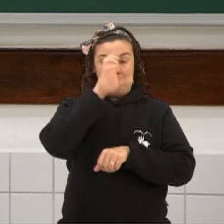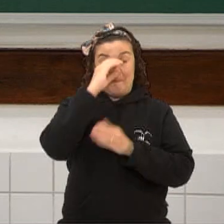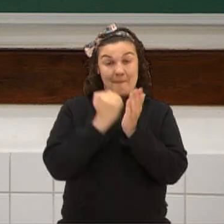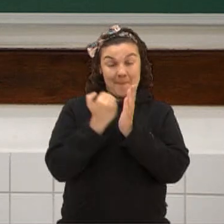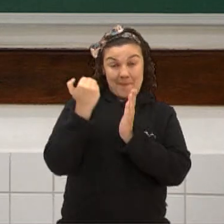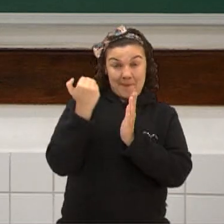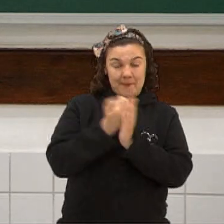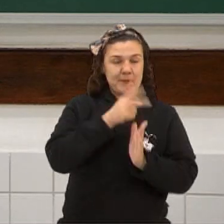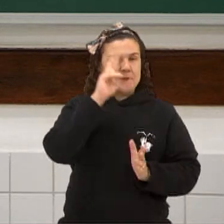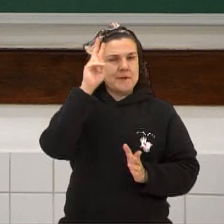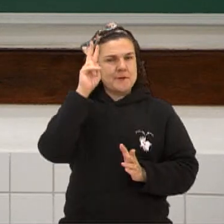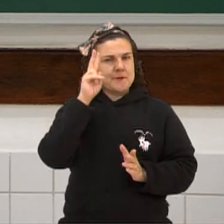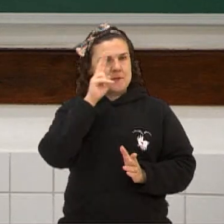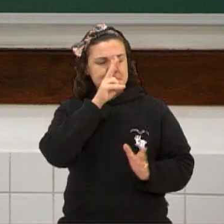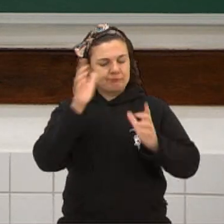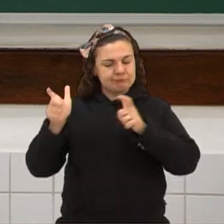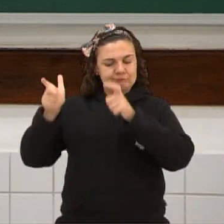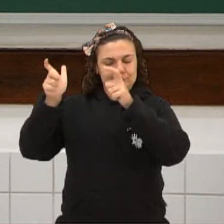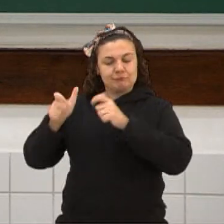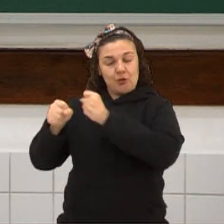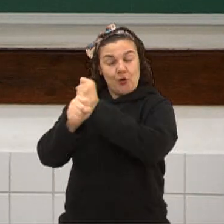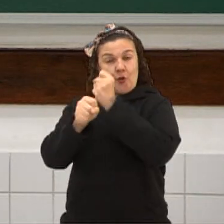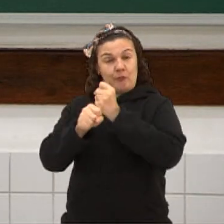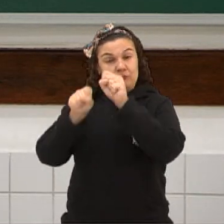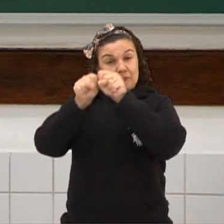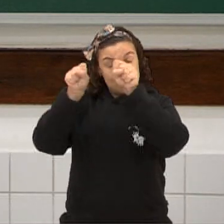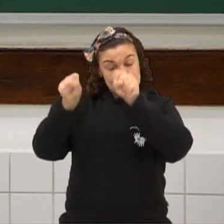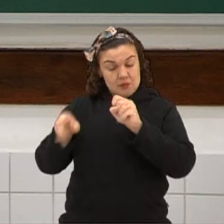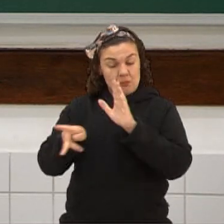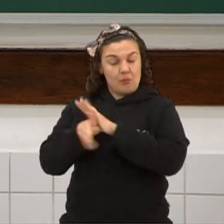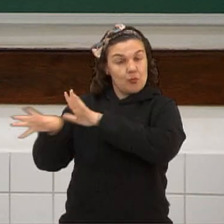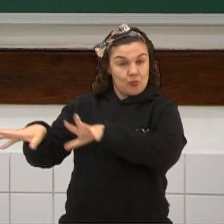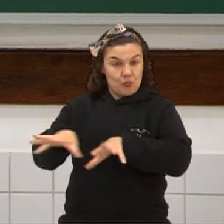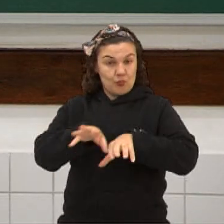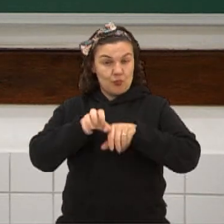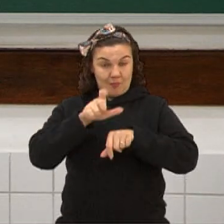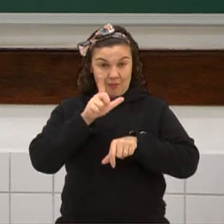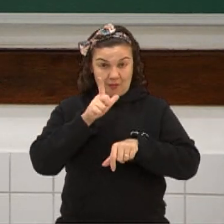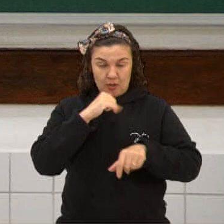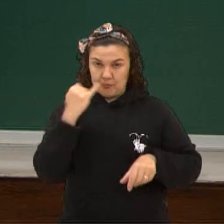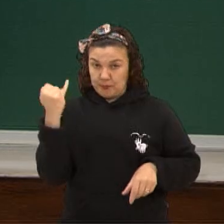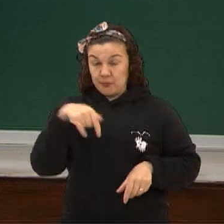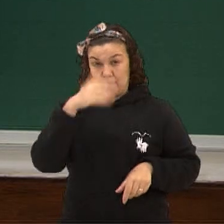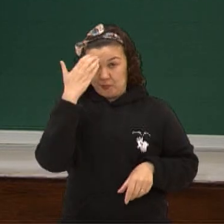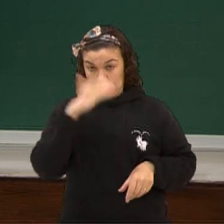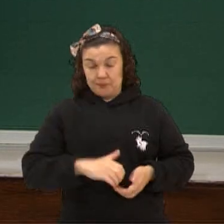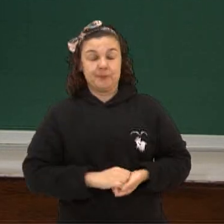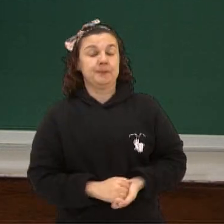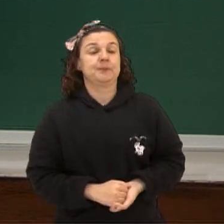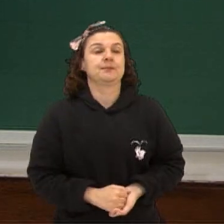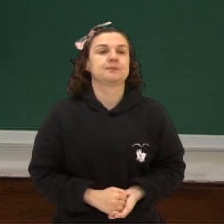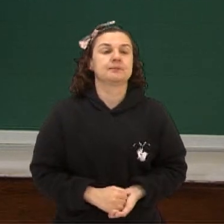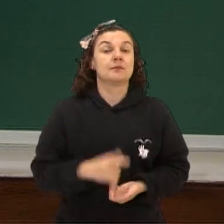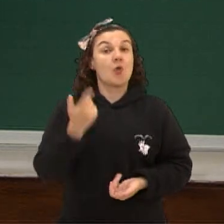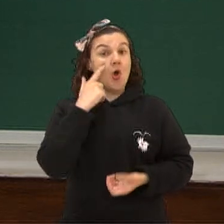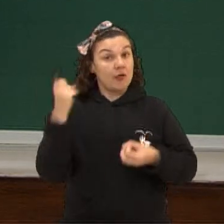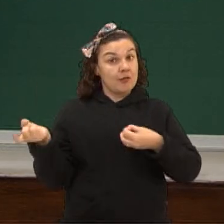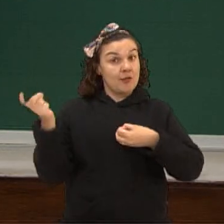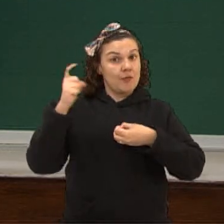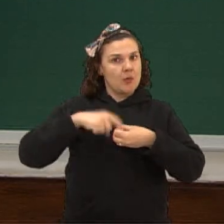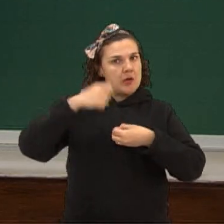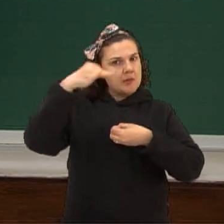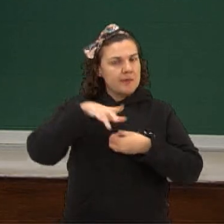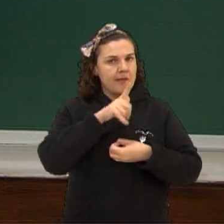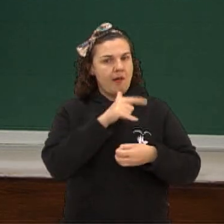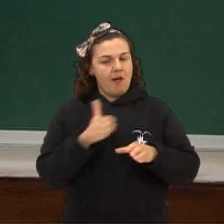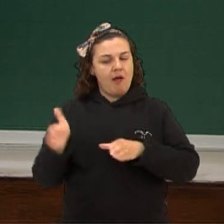né? Sobre o desenvolvimento desse sistema de abastecimento tão importante aí para a cidade de Curitiba. Vamos voltar um pouquinho para falar dessa água